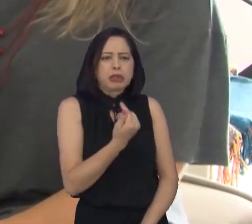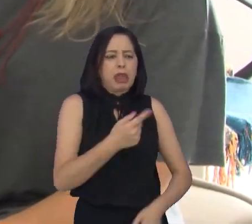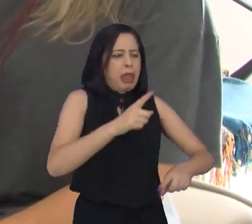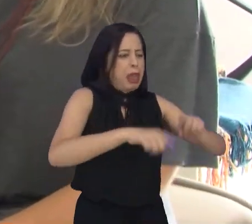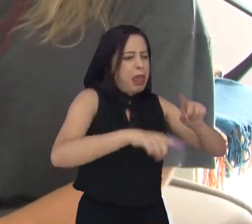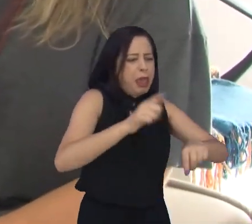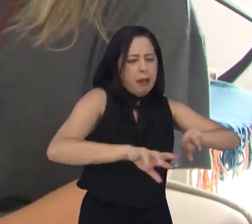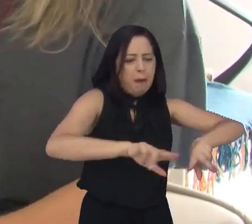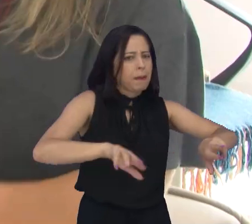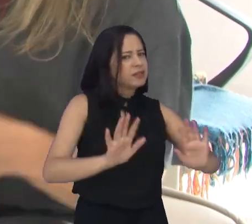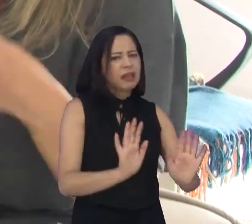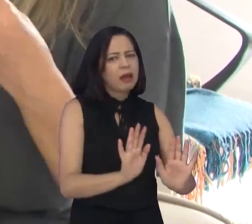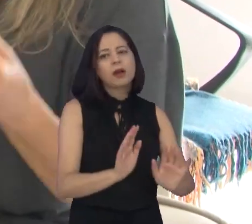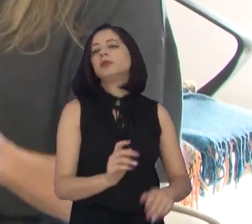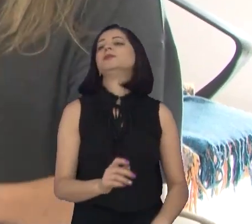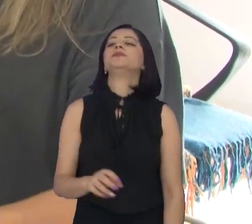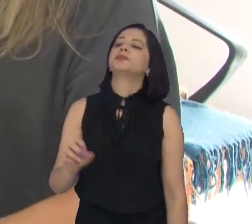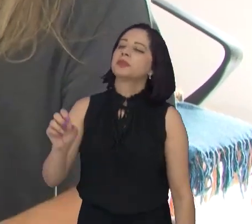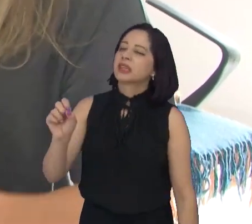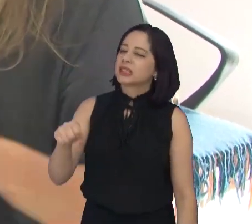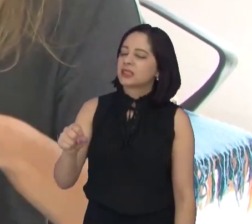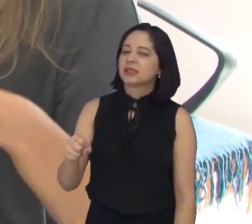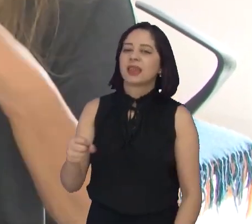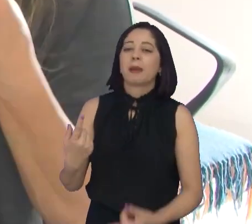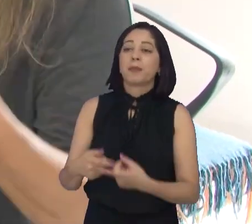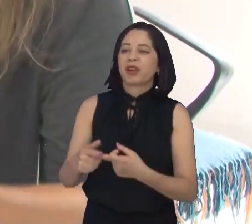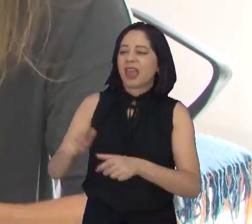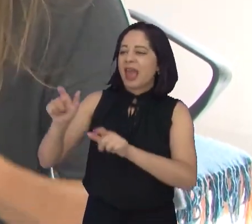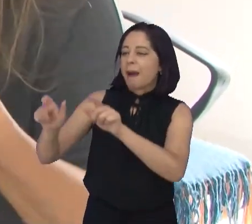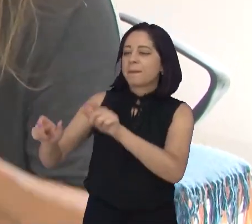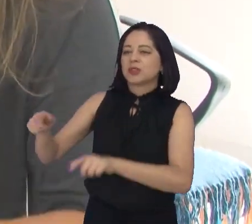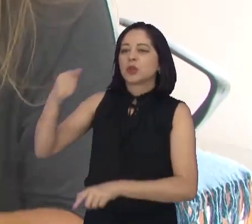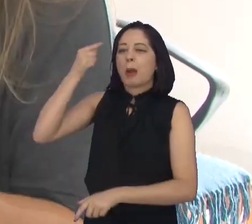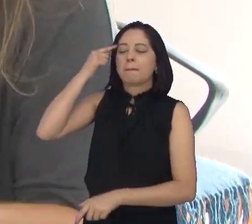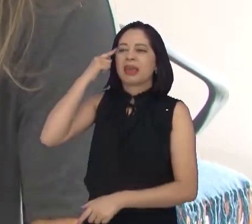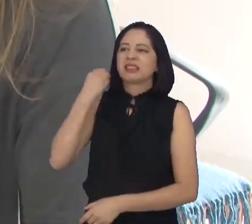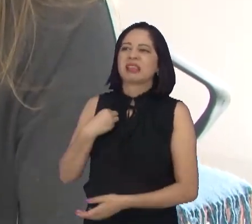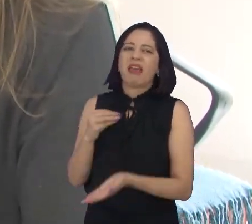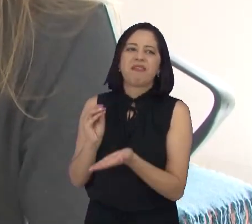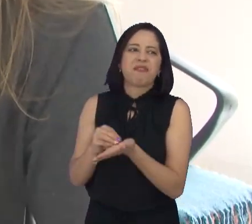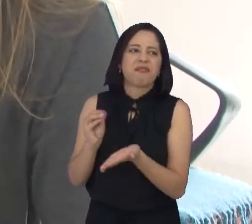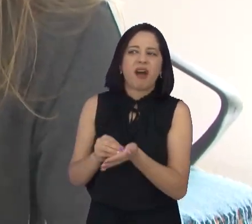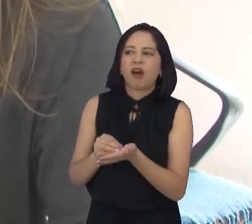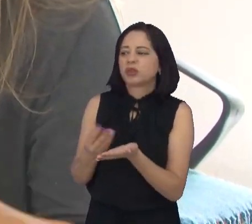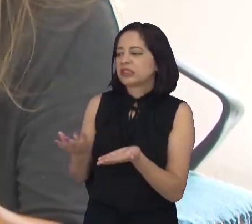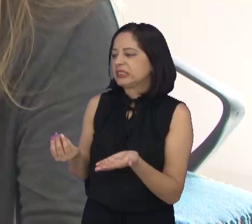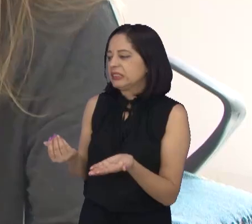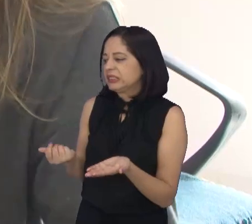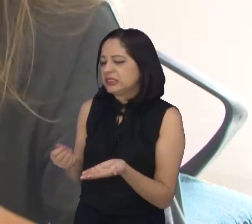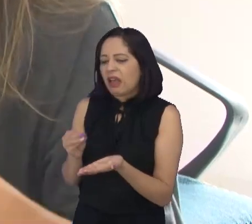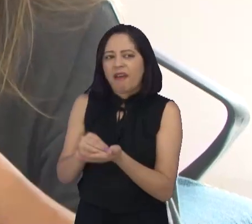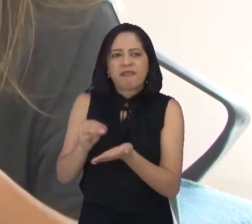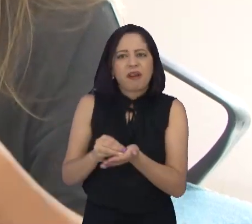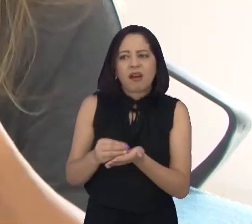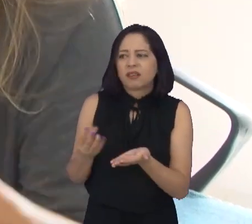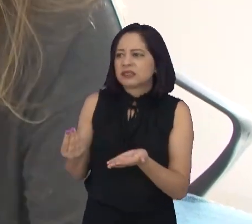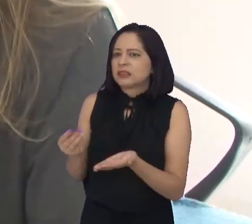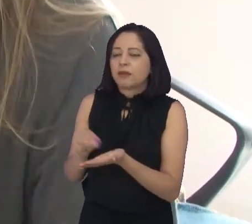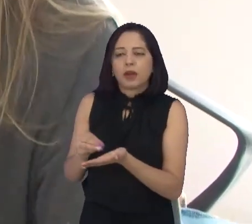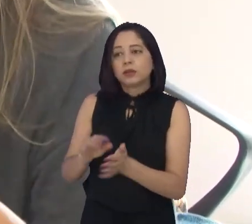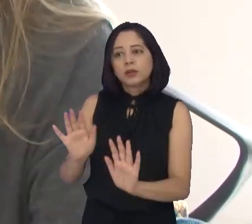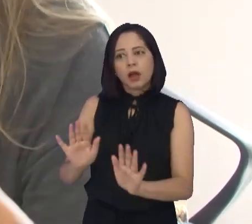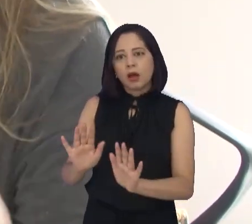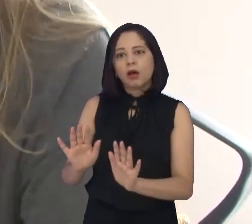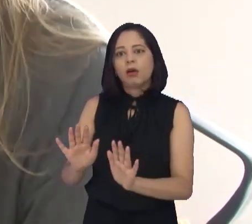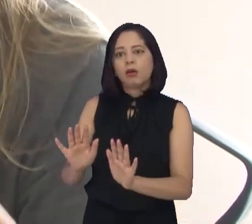Sim, exatamente. Tem sempre uma falta, né? Isso é que nos move enquanto seres humanos. Então, lembrar que muitas vezes,